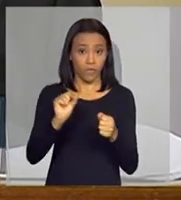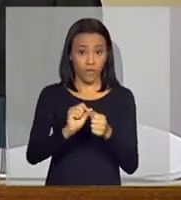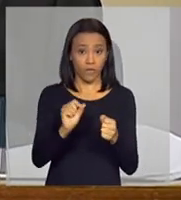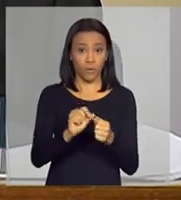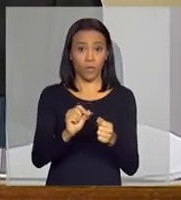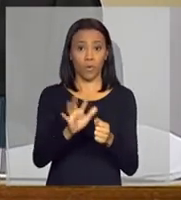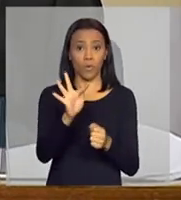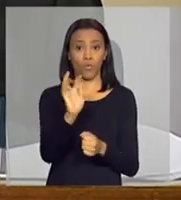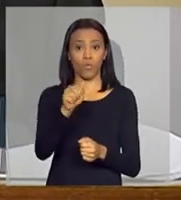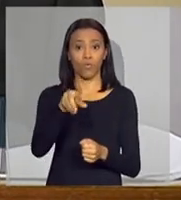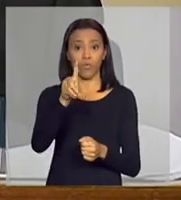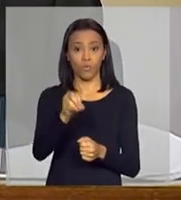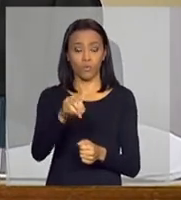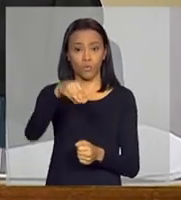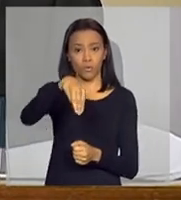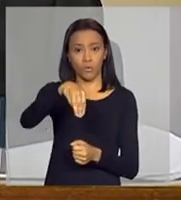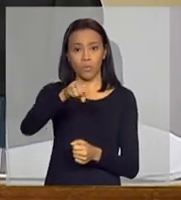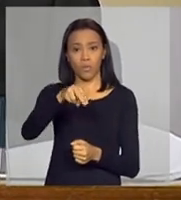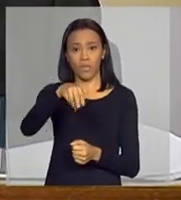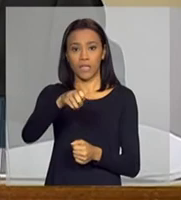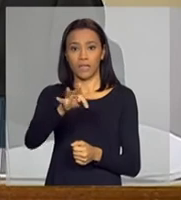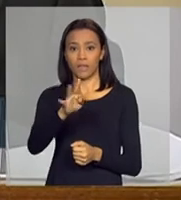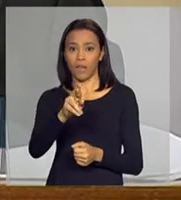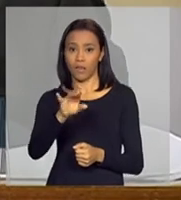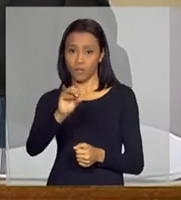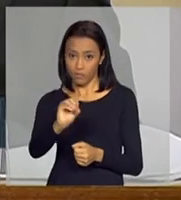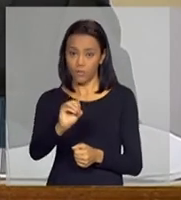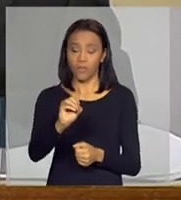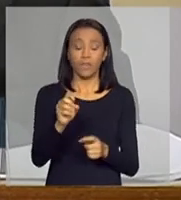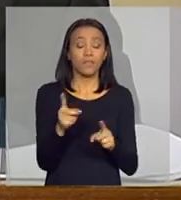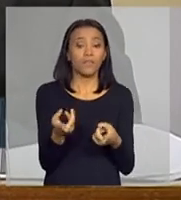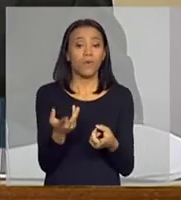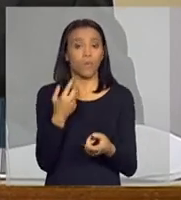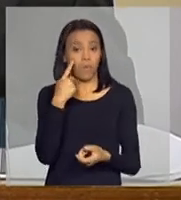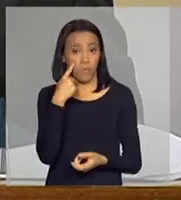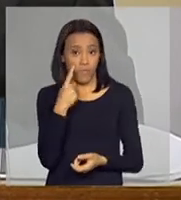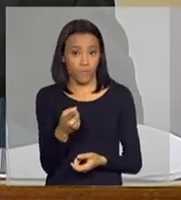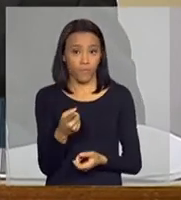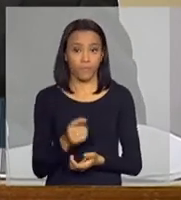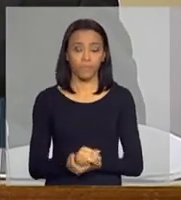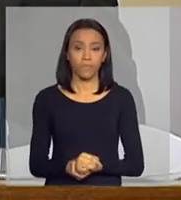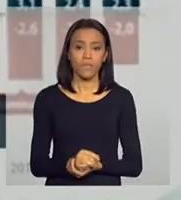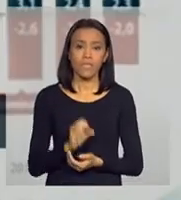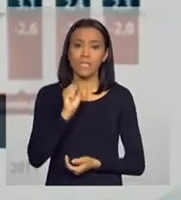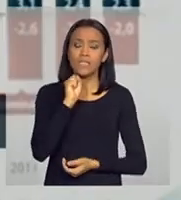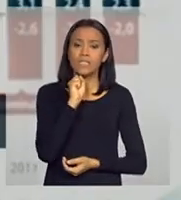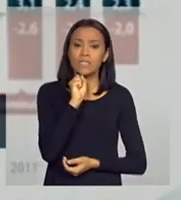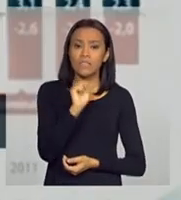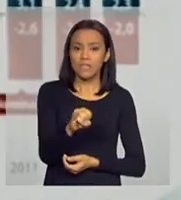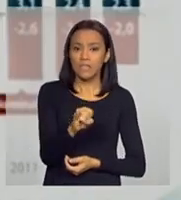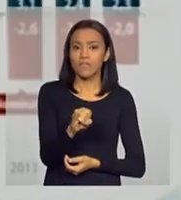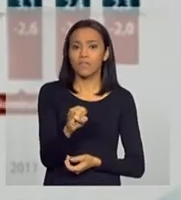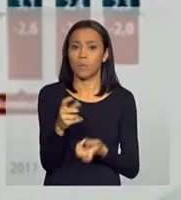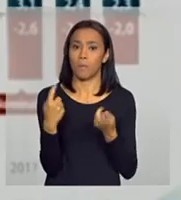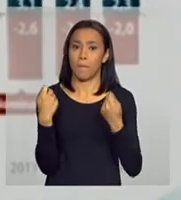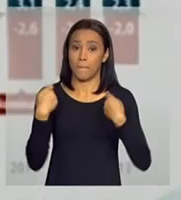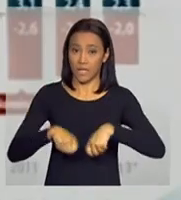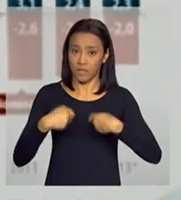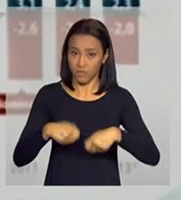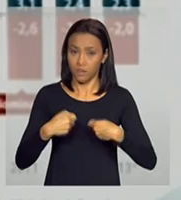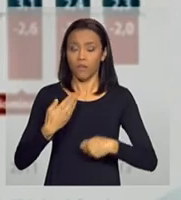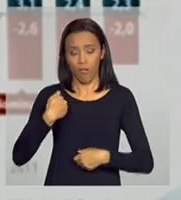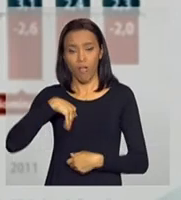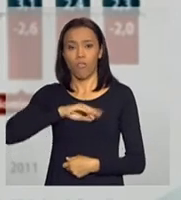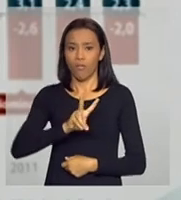mas ela não foi utilizada na parte dos anos que aqui estamos se for necessário